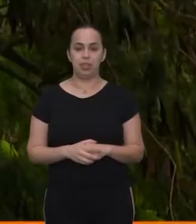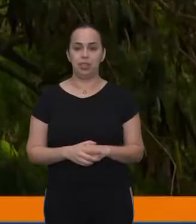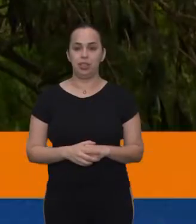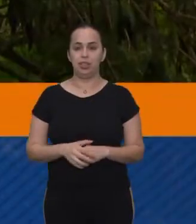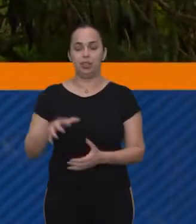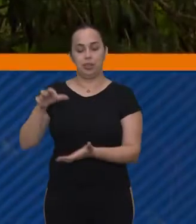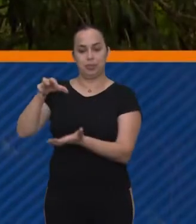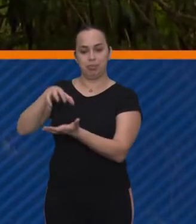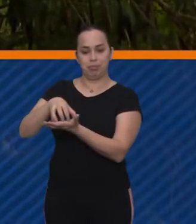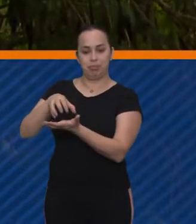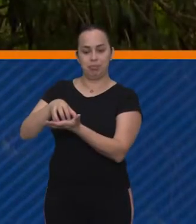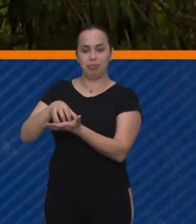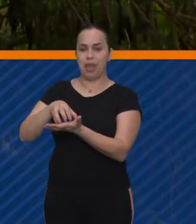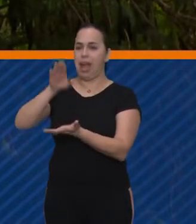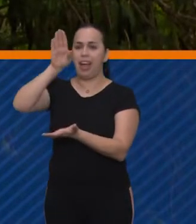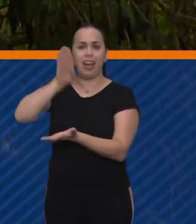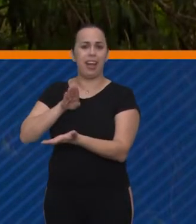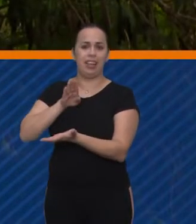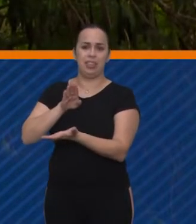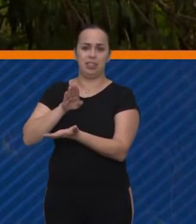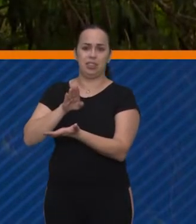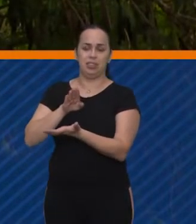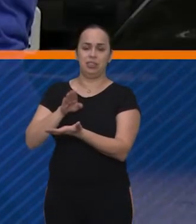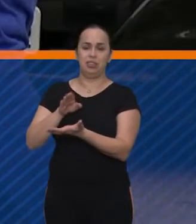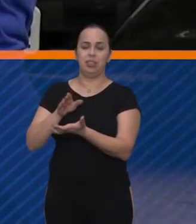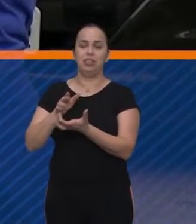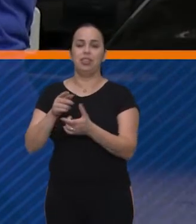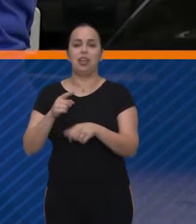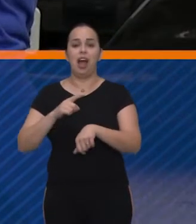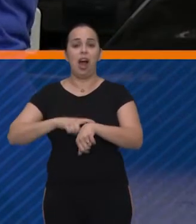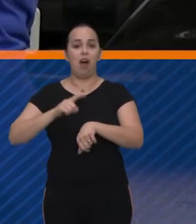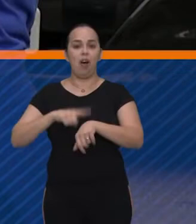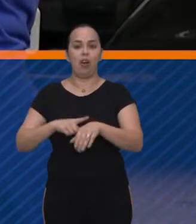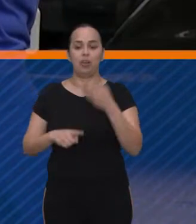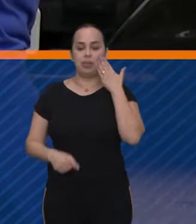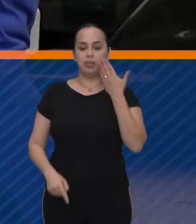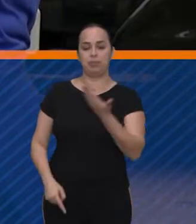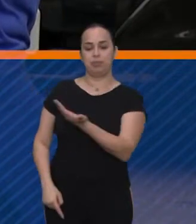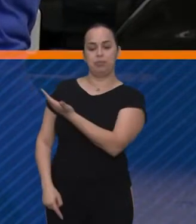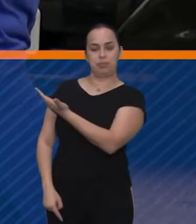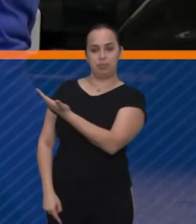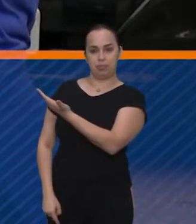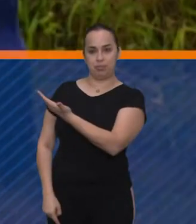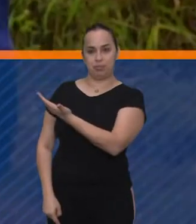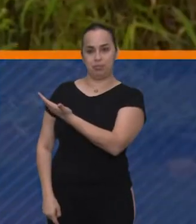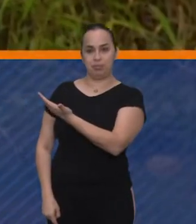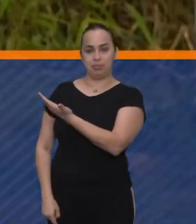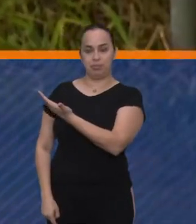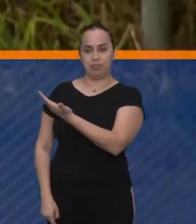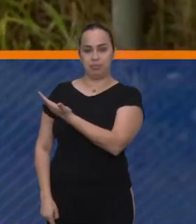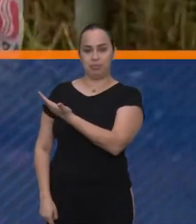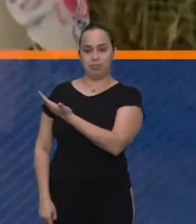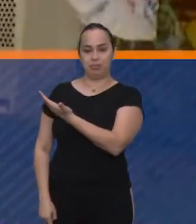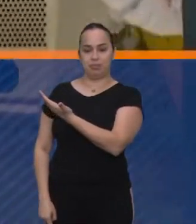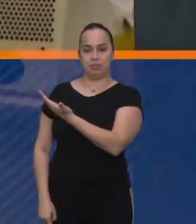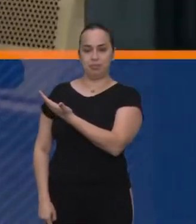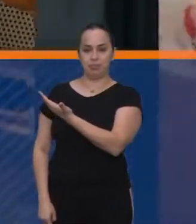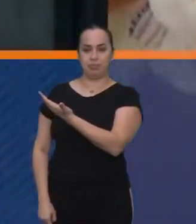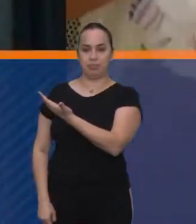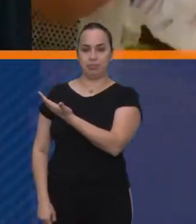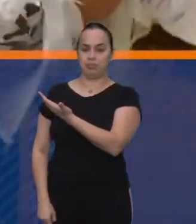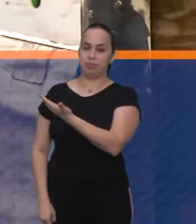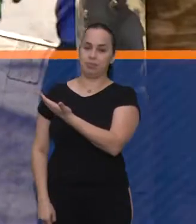além todos os ser em breve são gratuitos e os locais funcionam de segunda a sábado de 8 horas da manhã